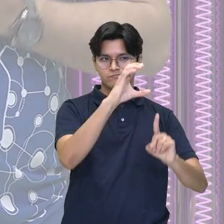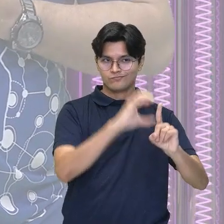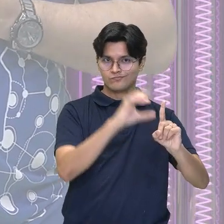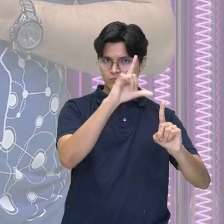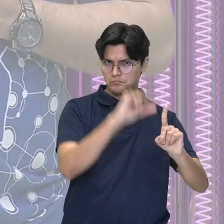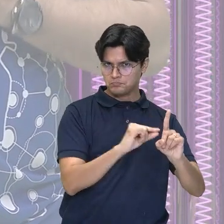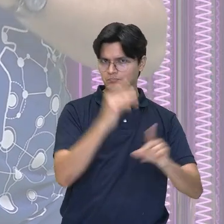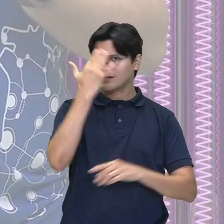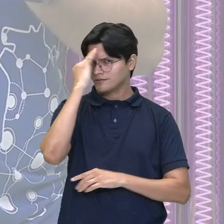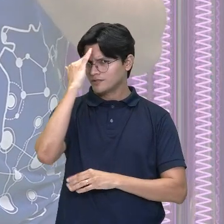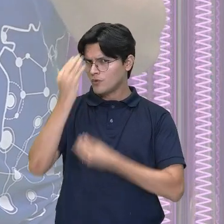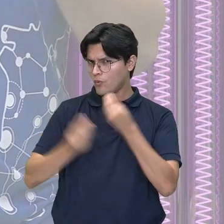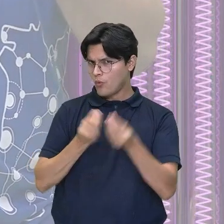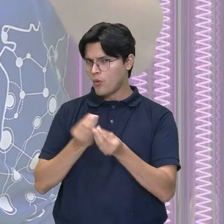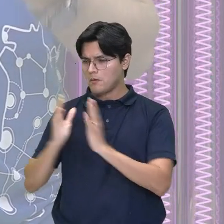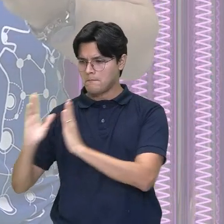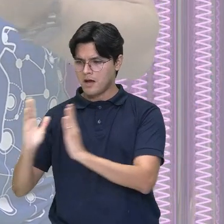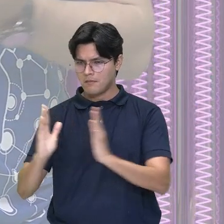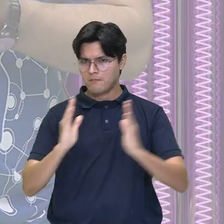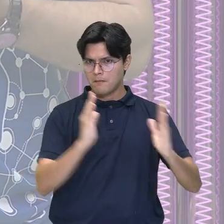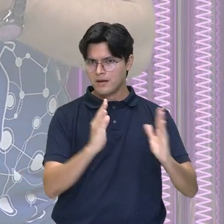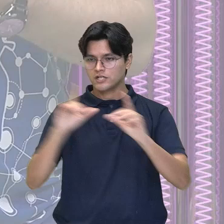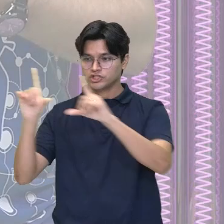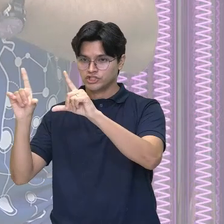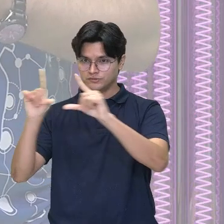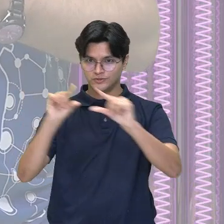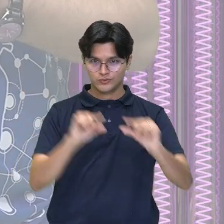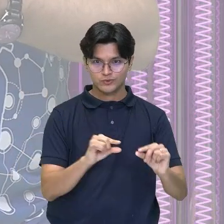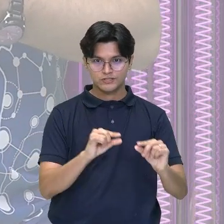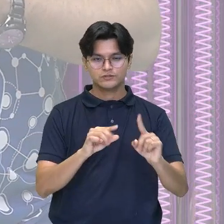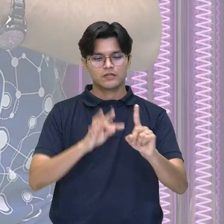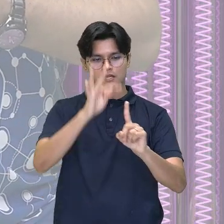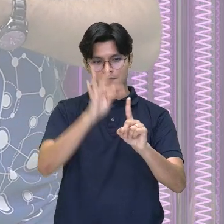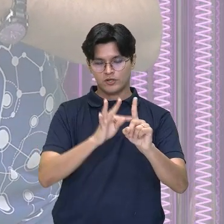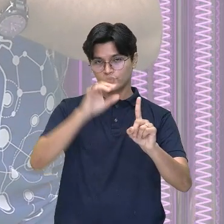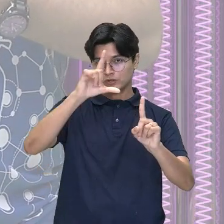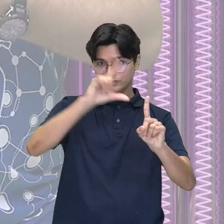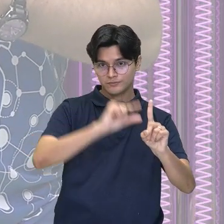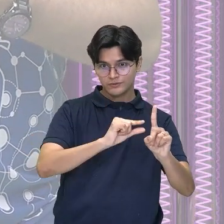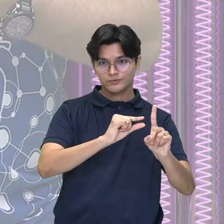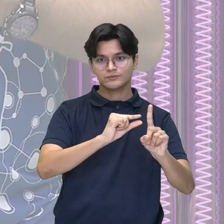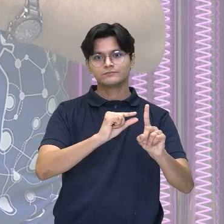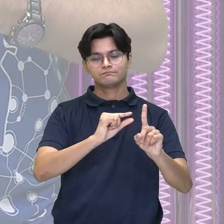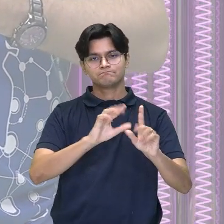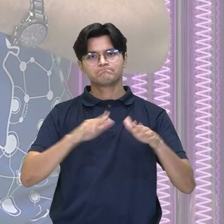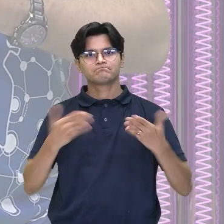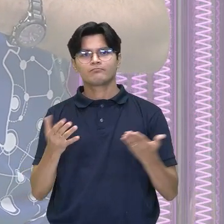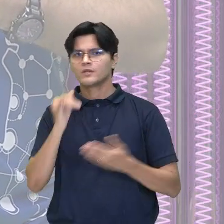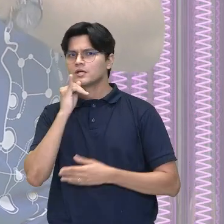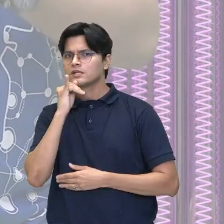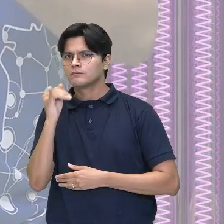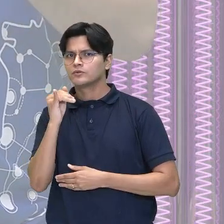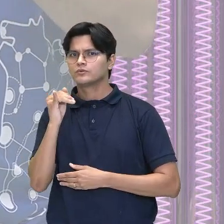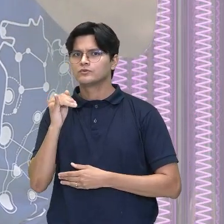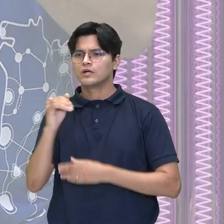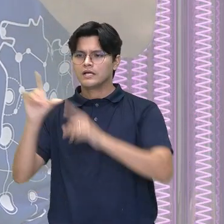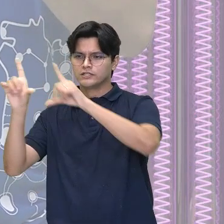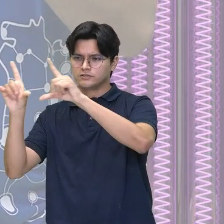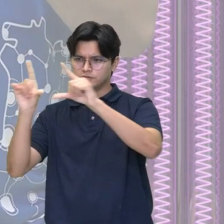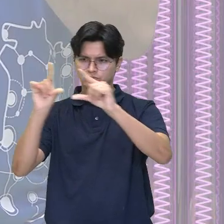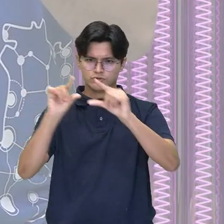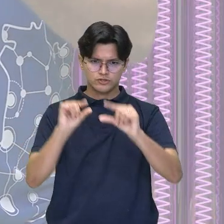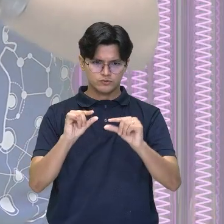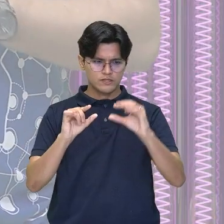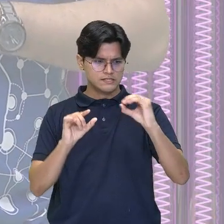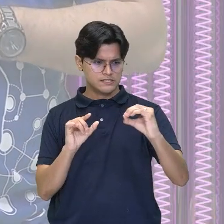queda de temperatura? Então, a quantidade ali, se chegou no zero, vai parar? Não, se a temperatura continua caindo, ela